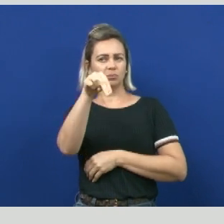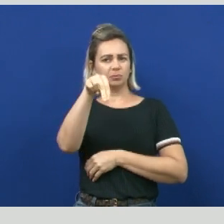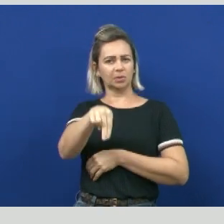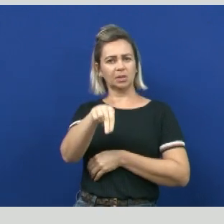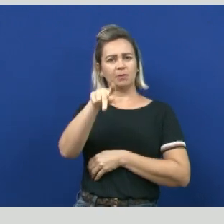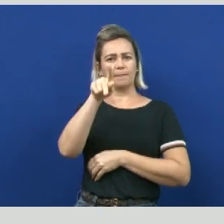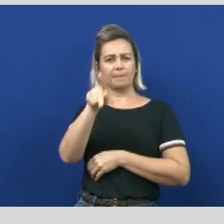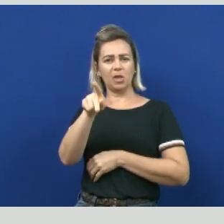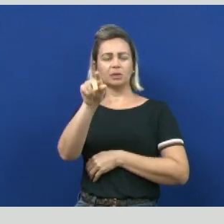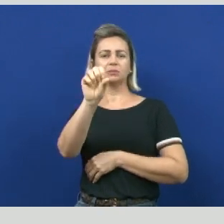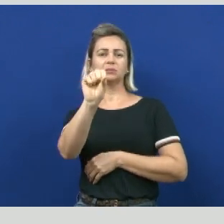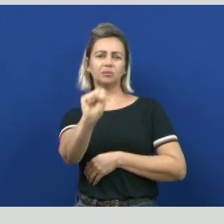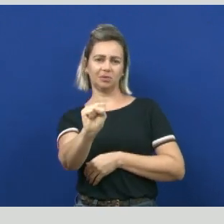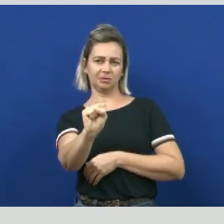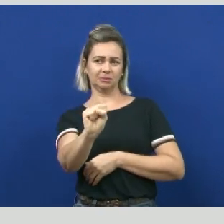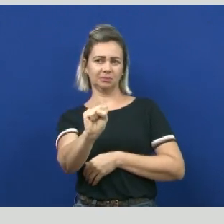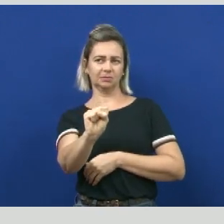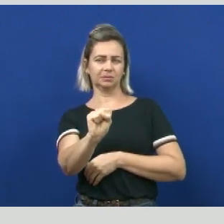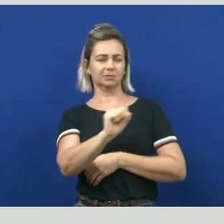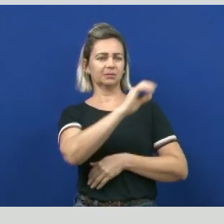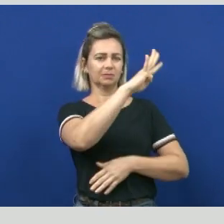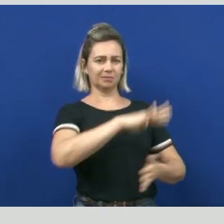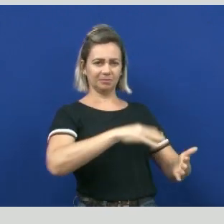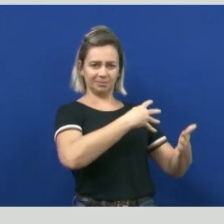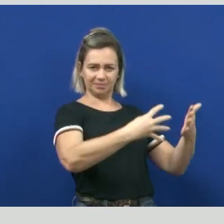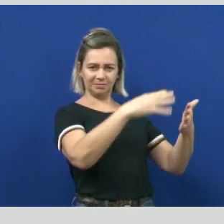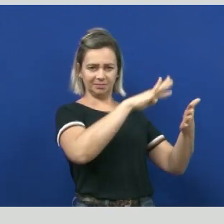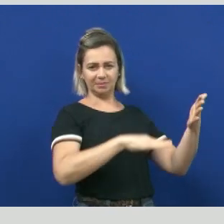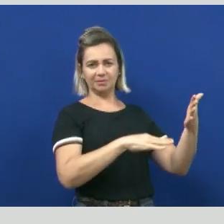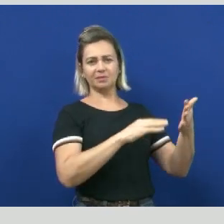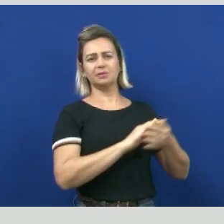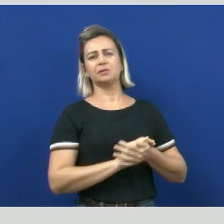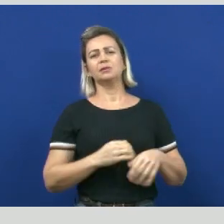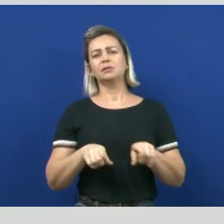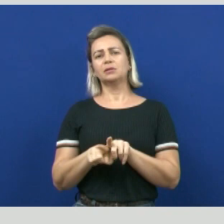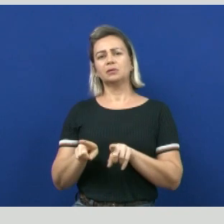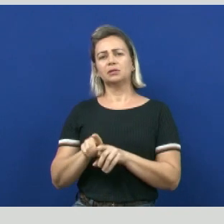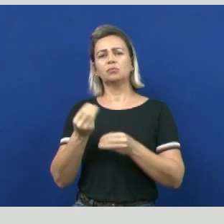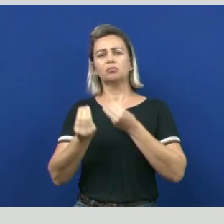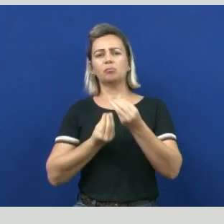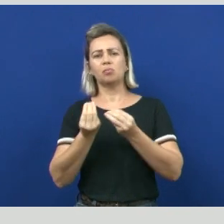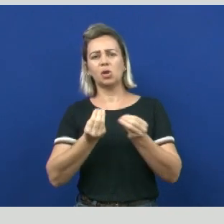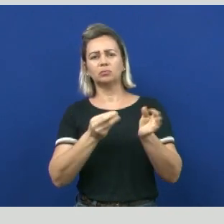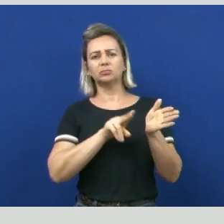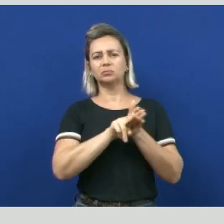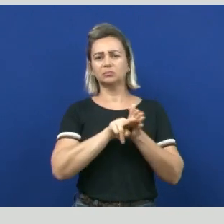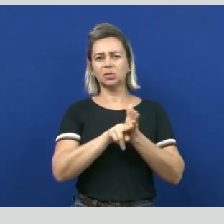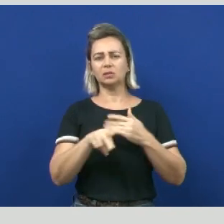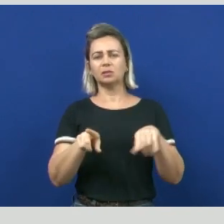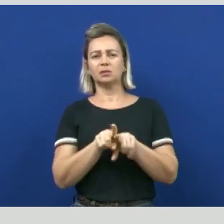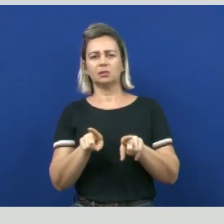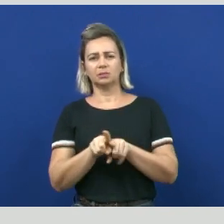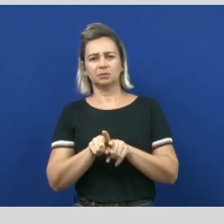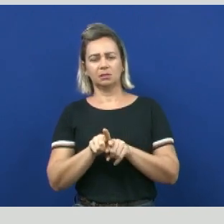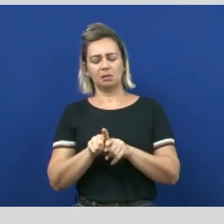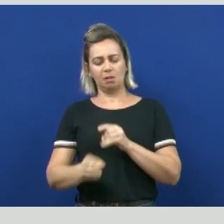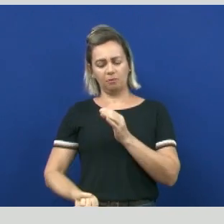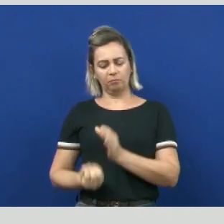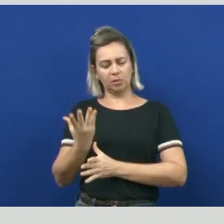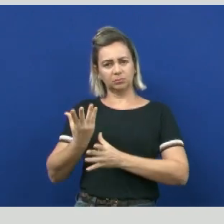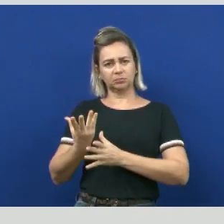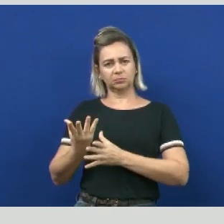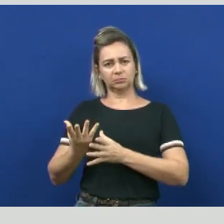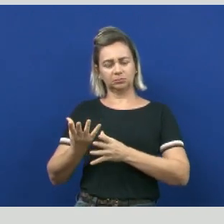e enxofre. Bom, esses elementos eles vão formar uma enorme quantidade de moléculas que vão se agrupar,